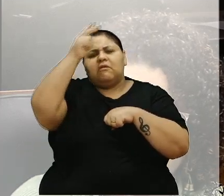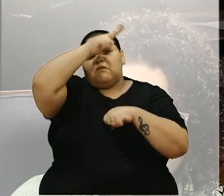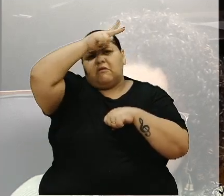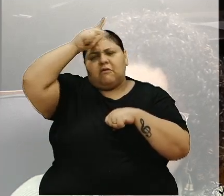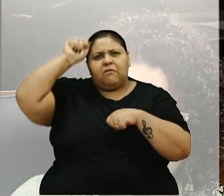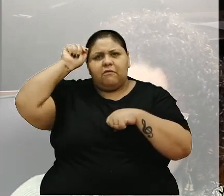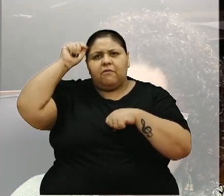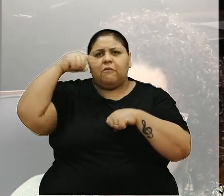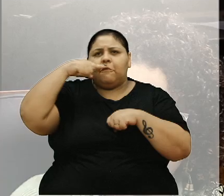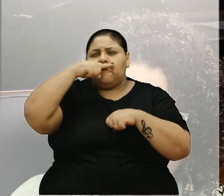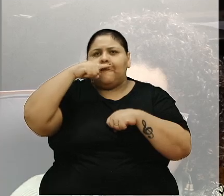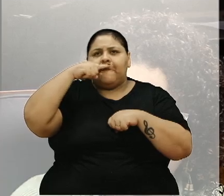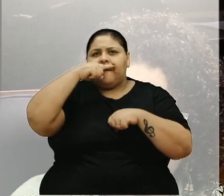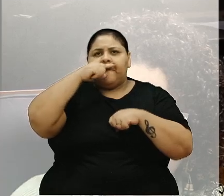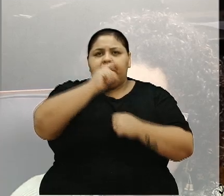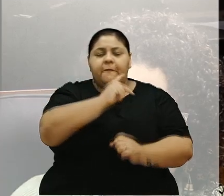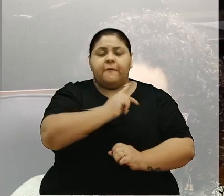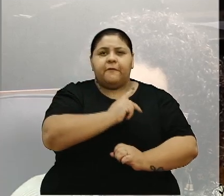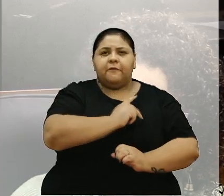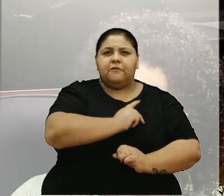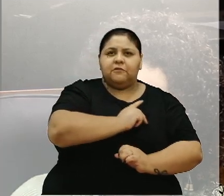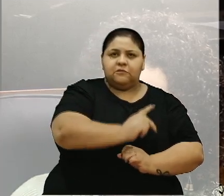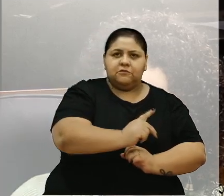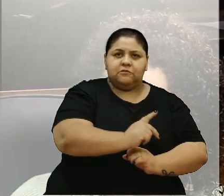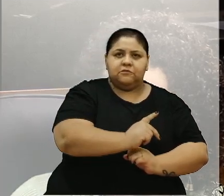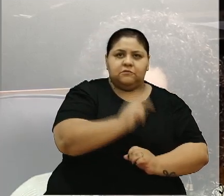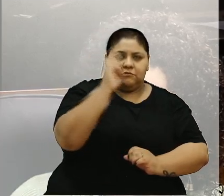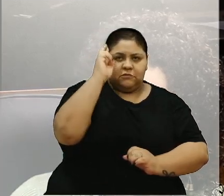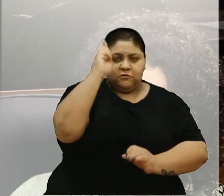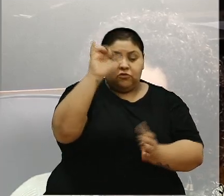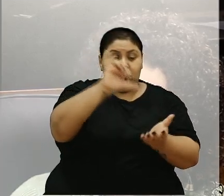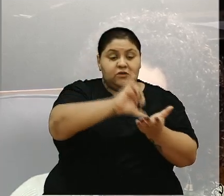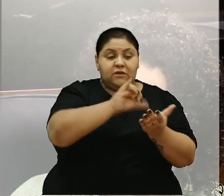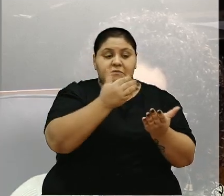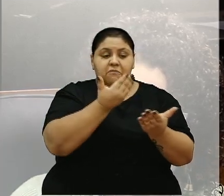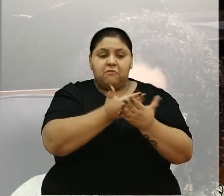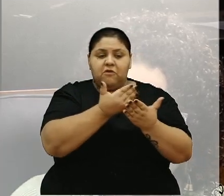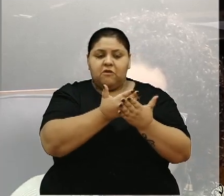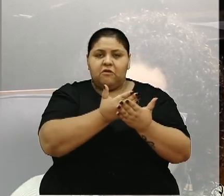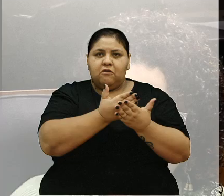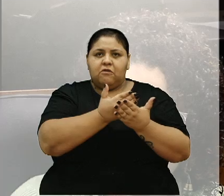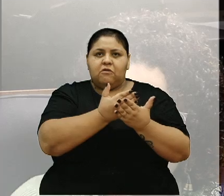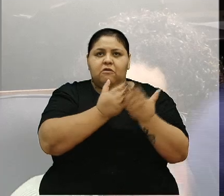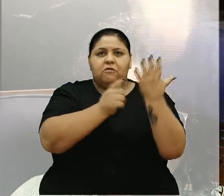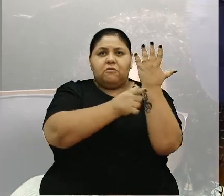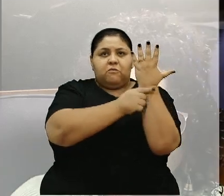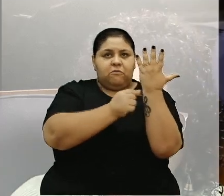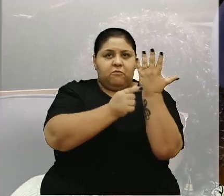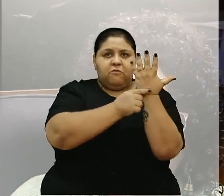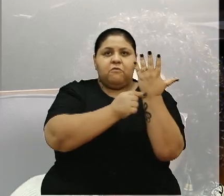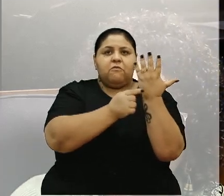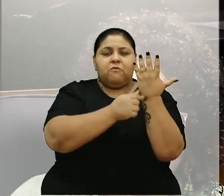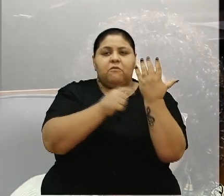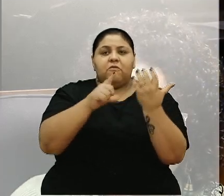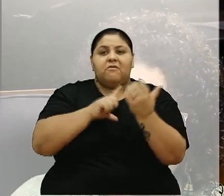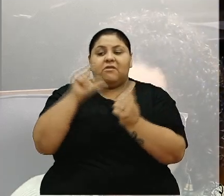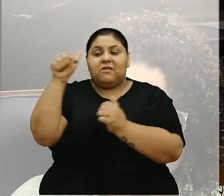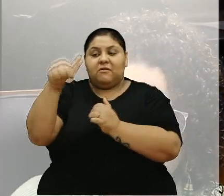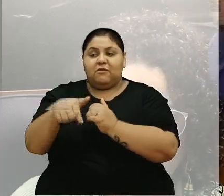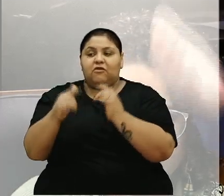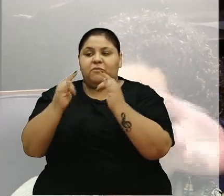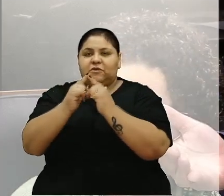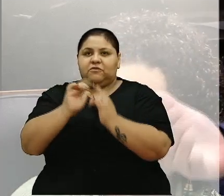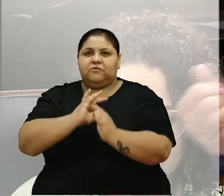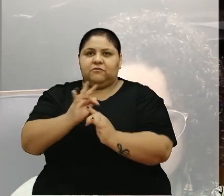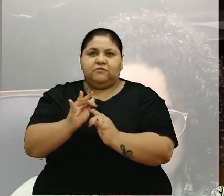Ivo Sartori, quando foi presidente do Diretório Central dos Estudantes, para que a universidade se federalizasse, tendo uma instituição federal.